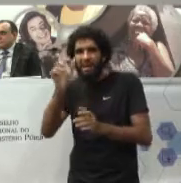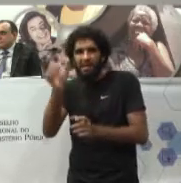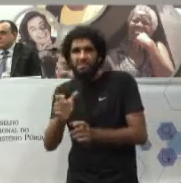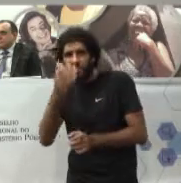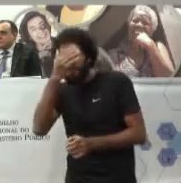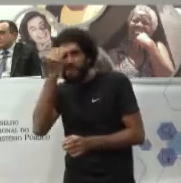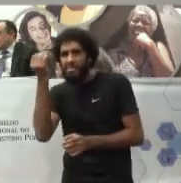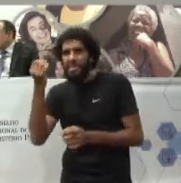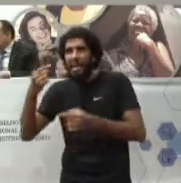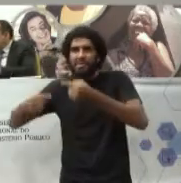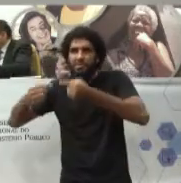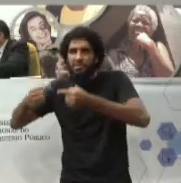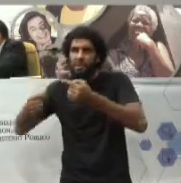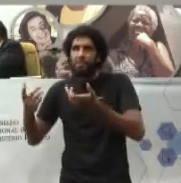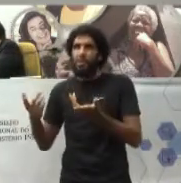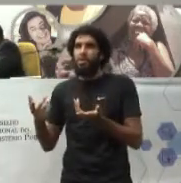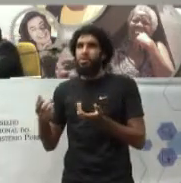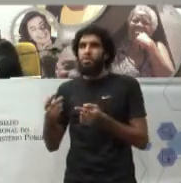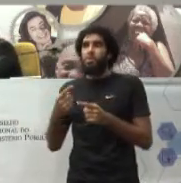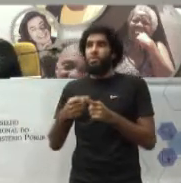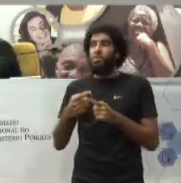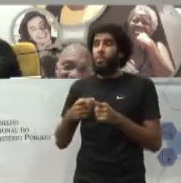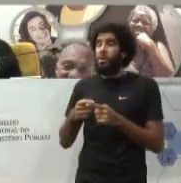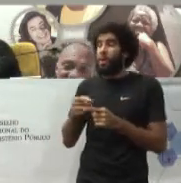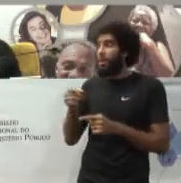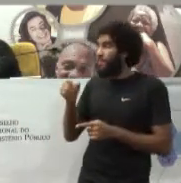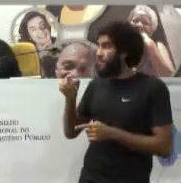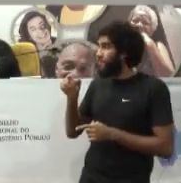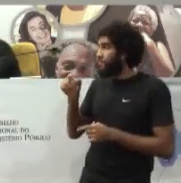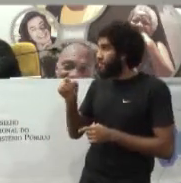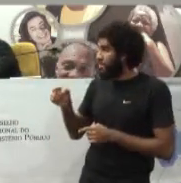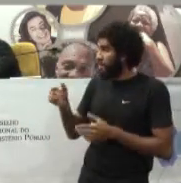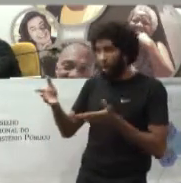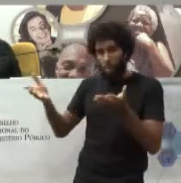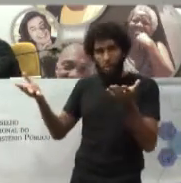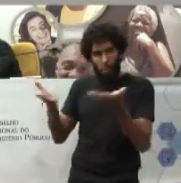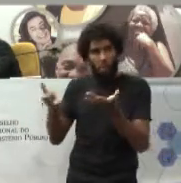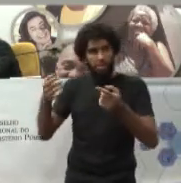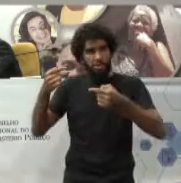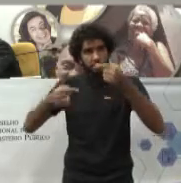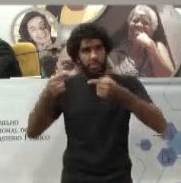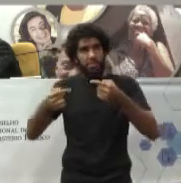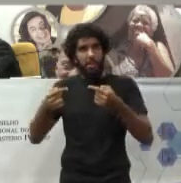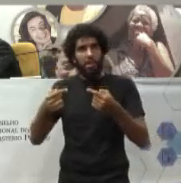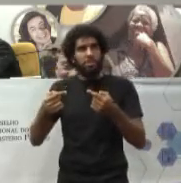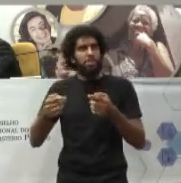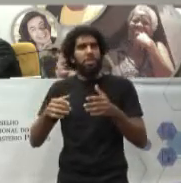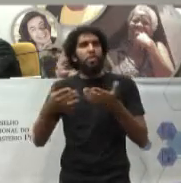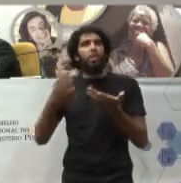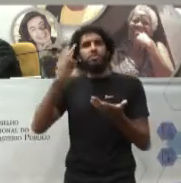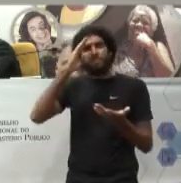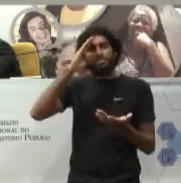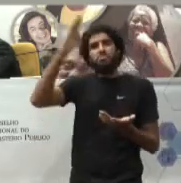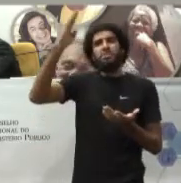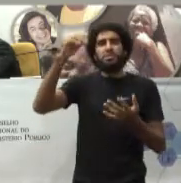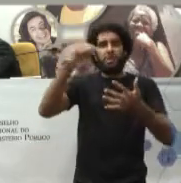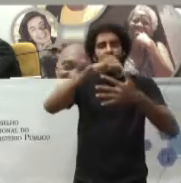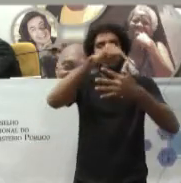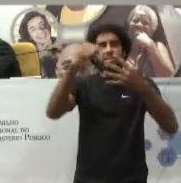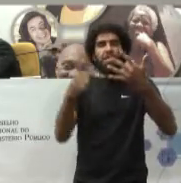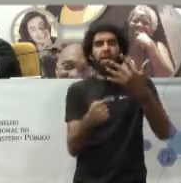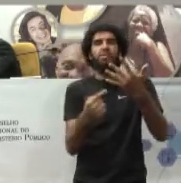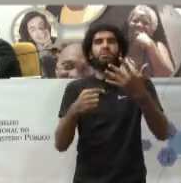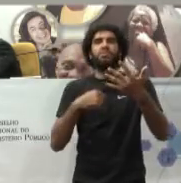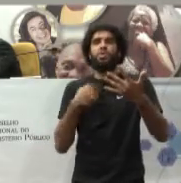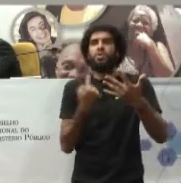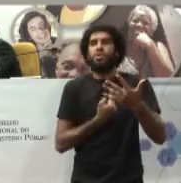debate dessa estruturação a ponto de por exemplo inclusive nesse debate trazer os principais princípios do sistema que nós contratamos